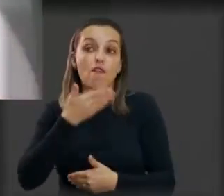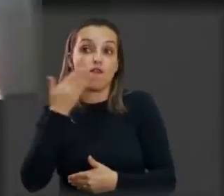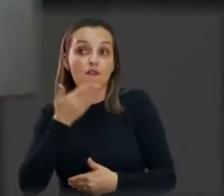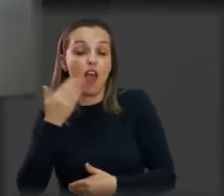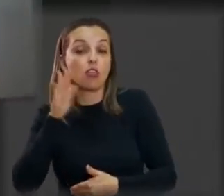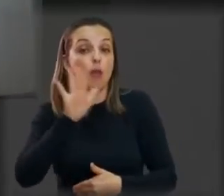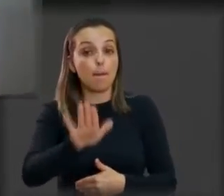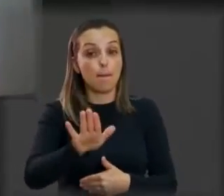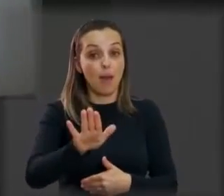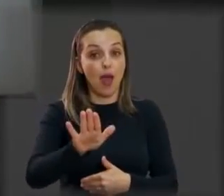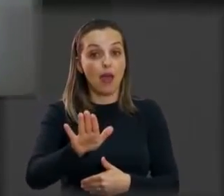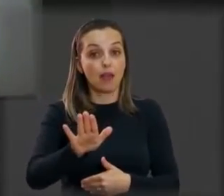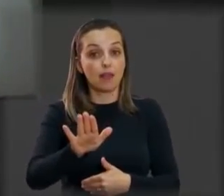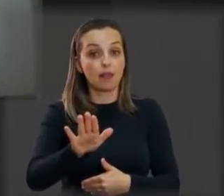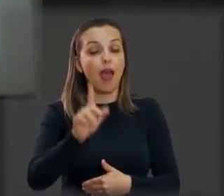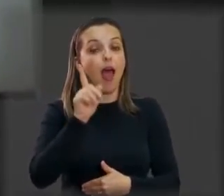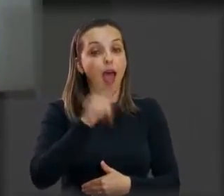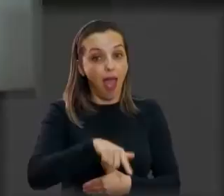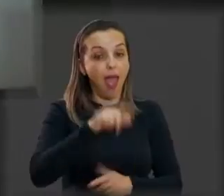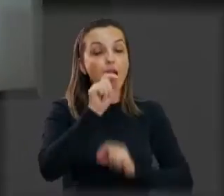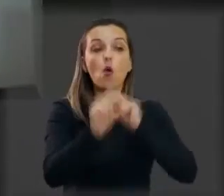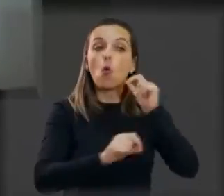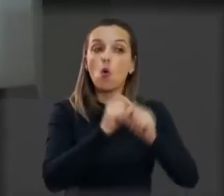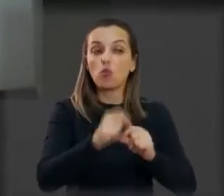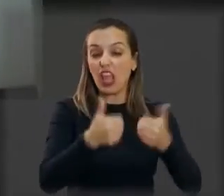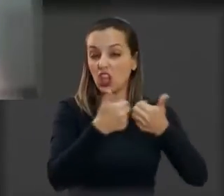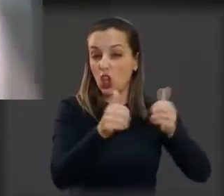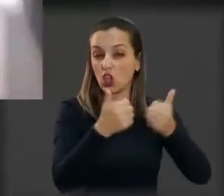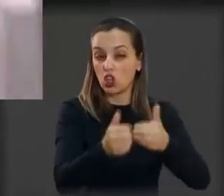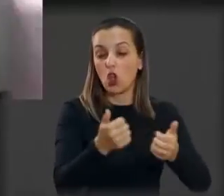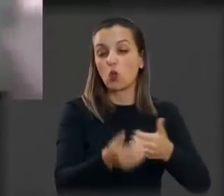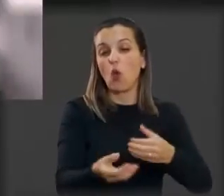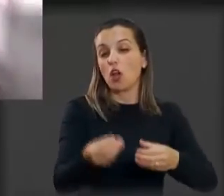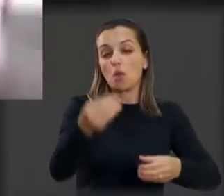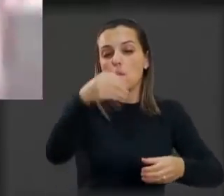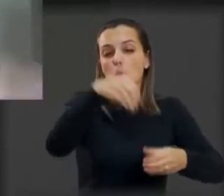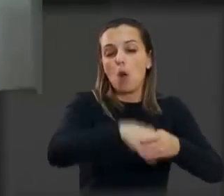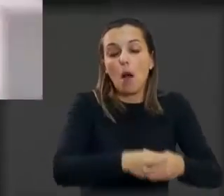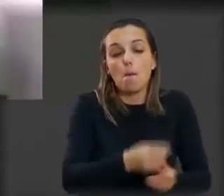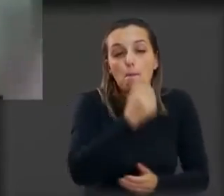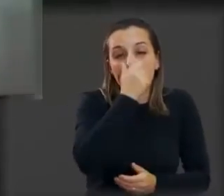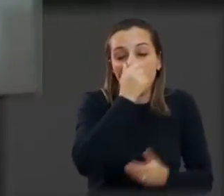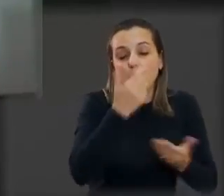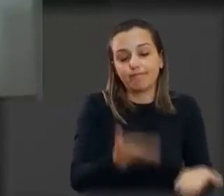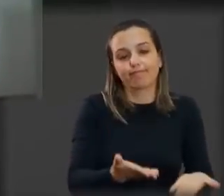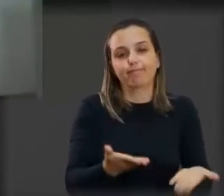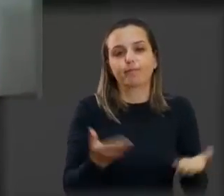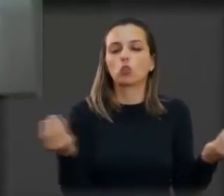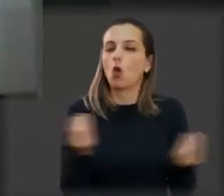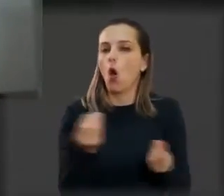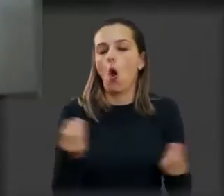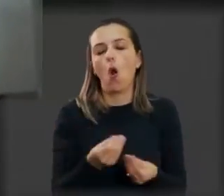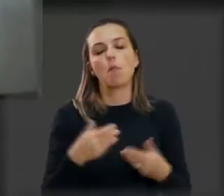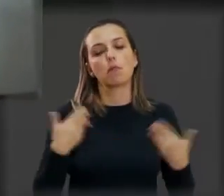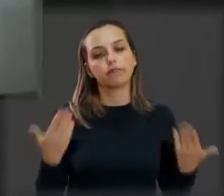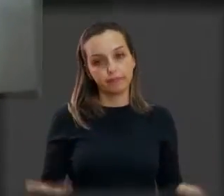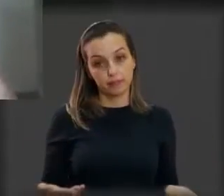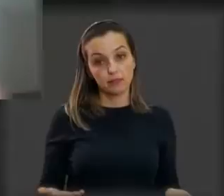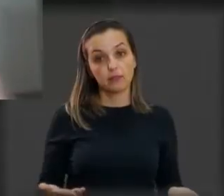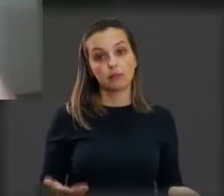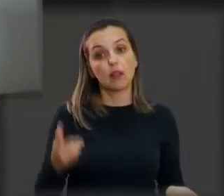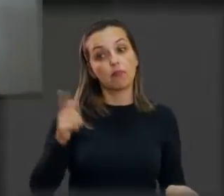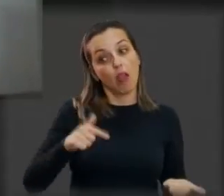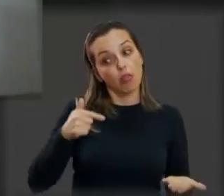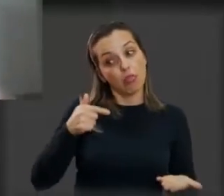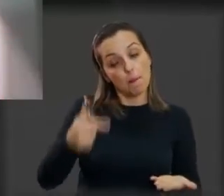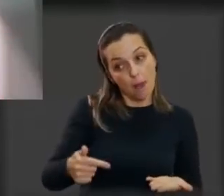mas regularizar a prestadora para que a linha do CMD e da Liberdade funcione corretamente, não dá. Então, minha gente, é o seguinte: semana